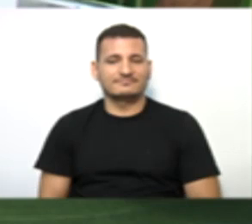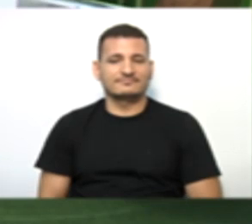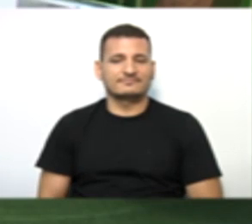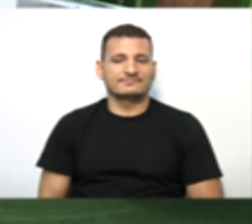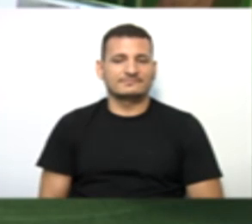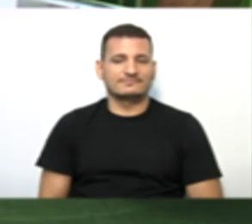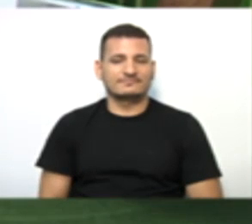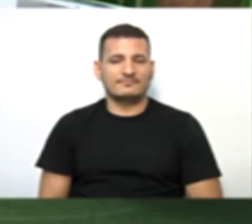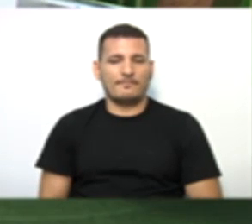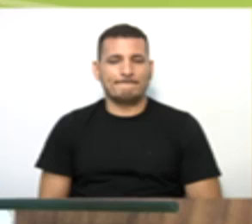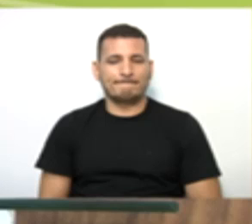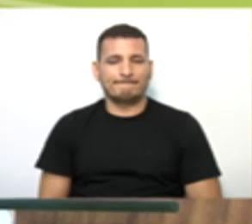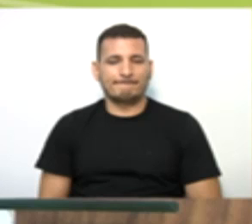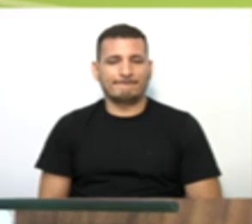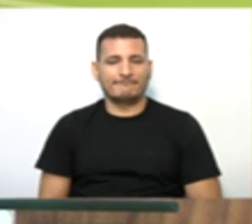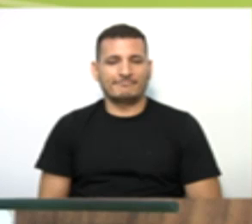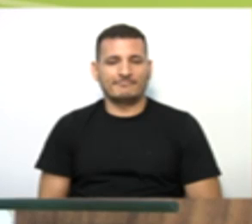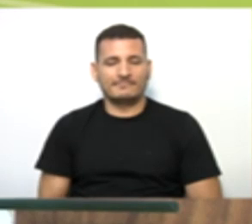pessoal de